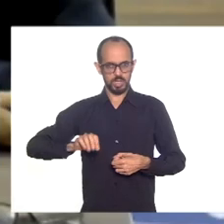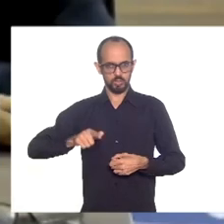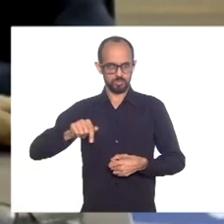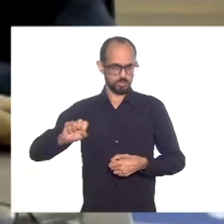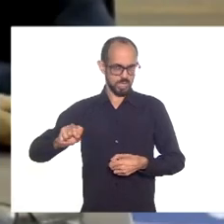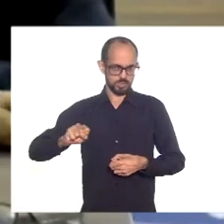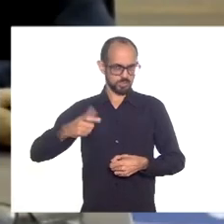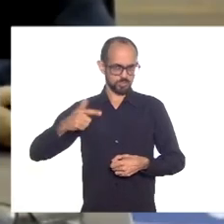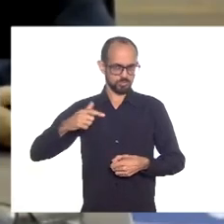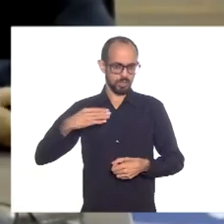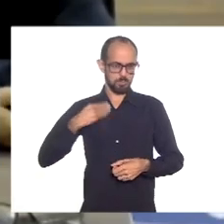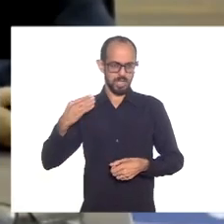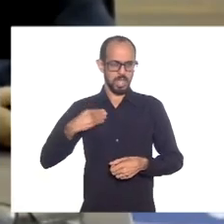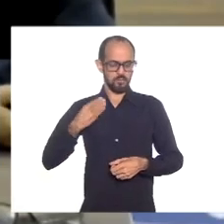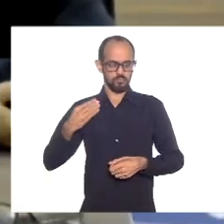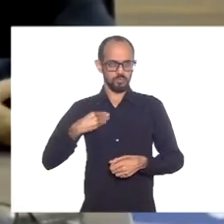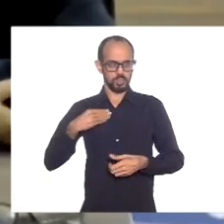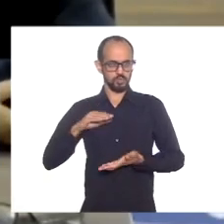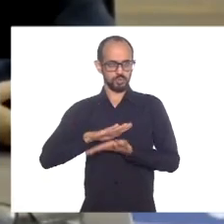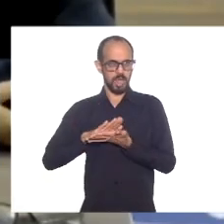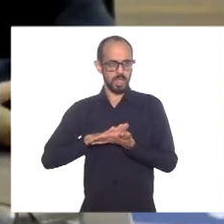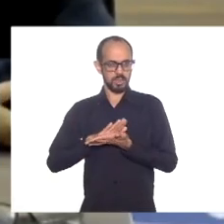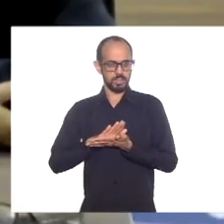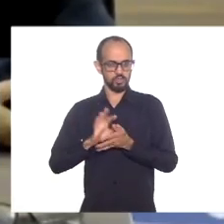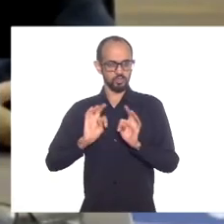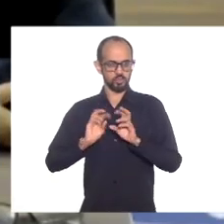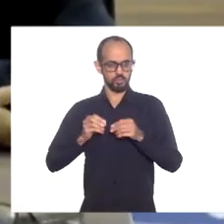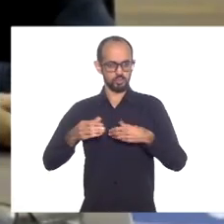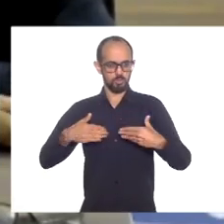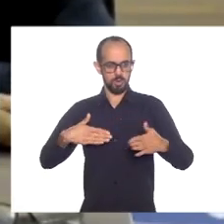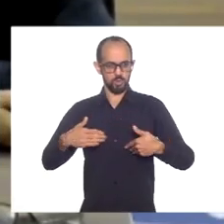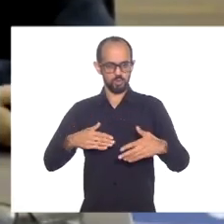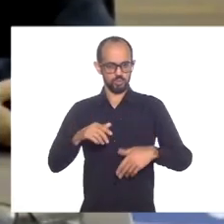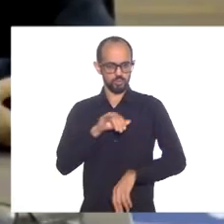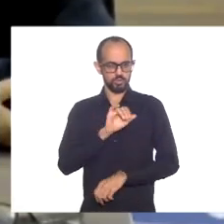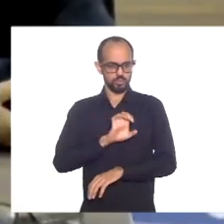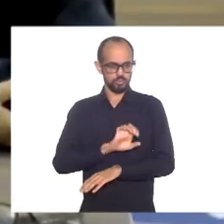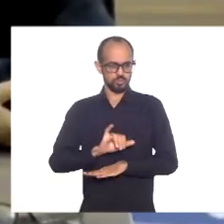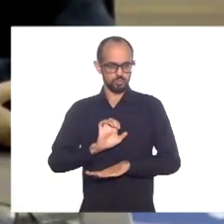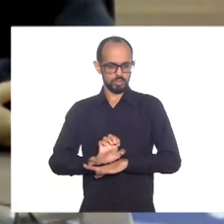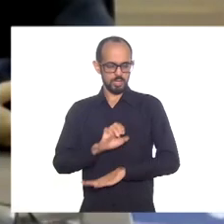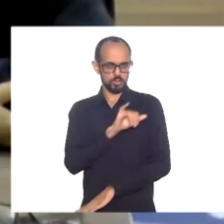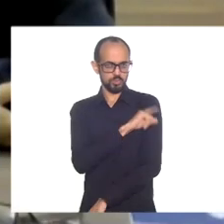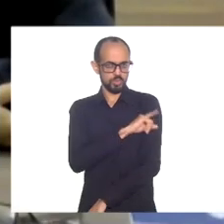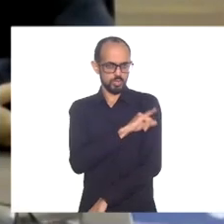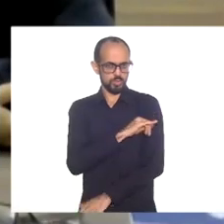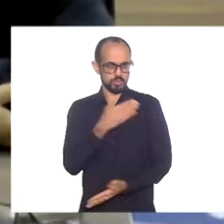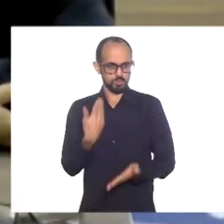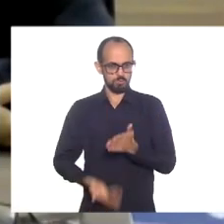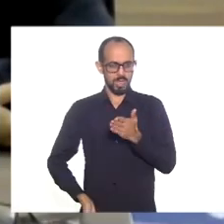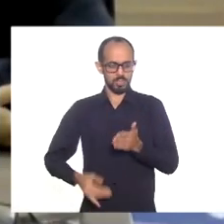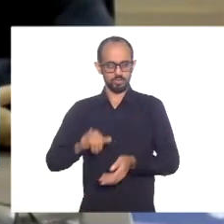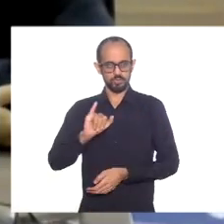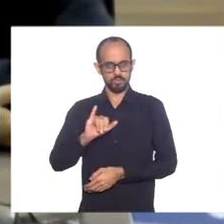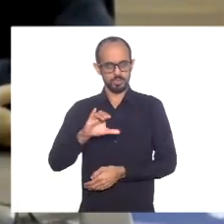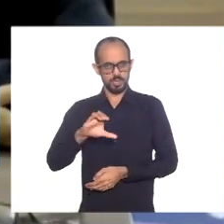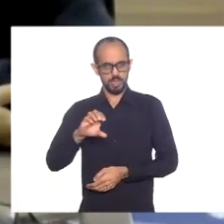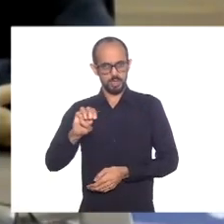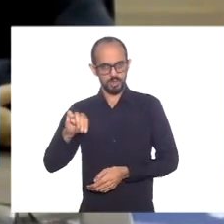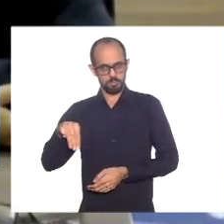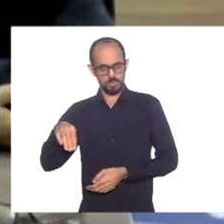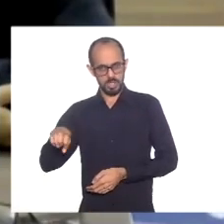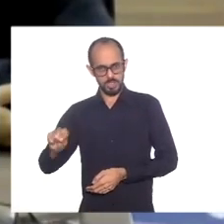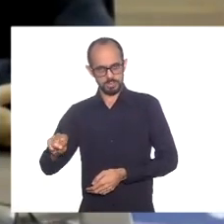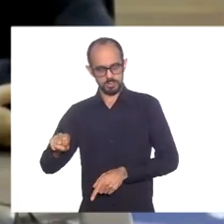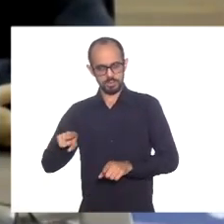nenhum benefício de tudo que é produzido no Estado do Rio de Janeiro. A gente já perde com a questão do ICMS. Agora,